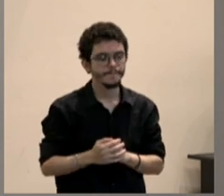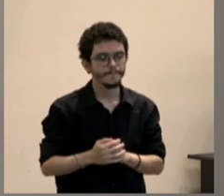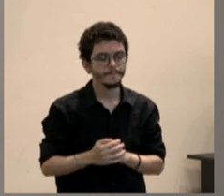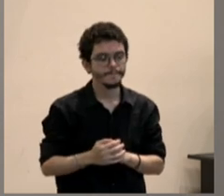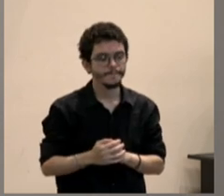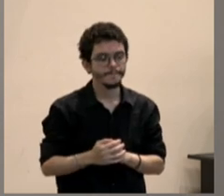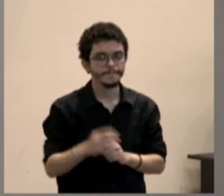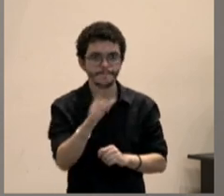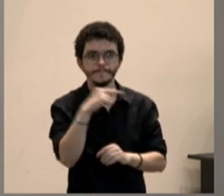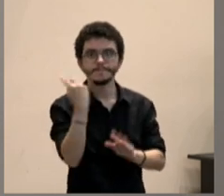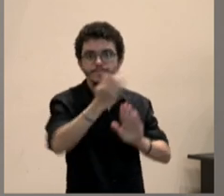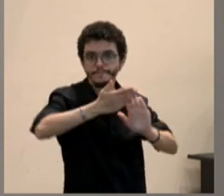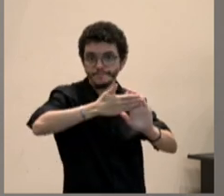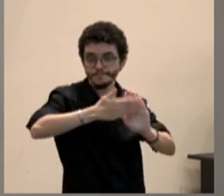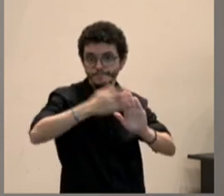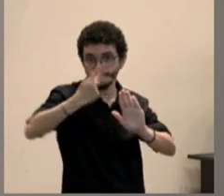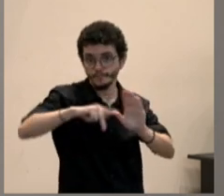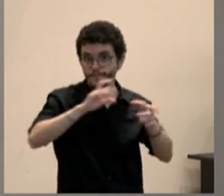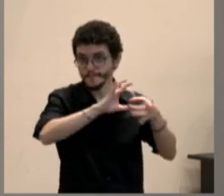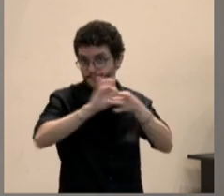do que a gente propõe nesse contexto.